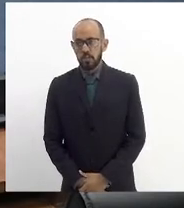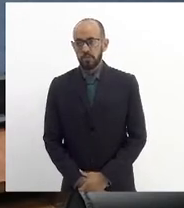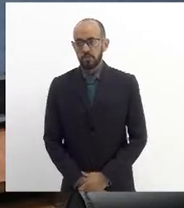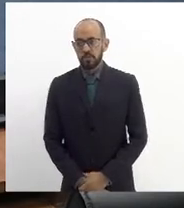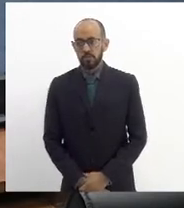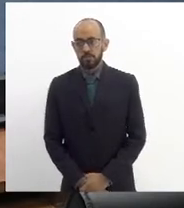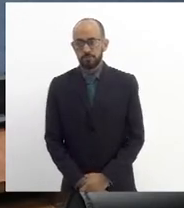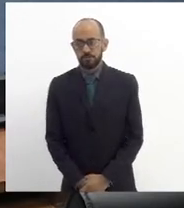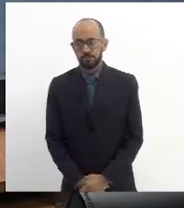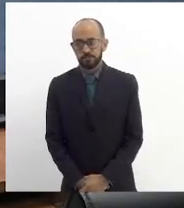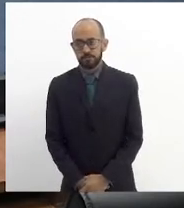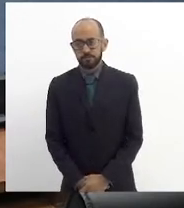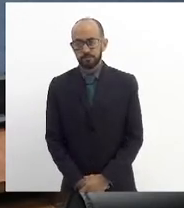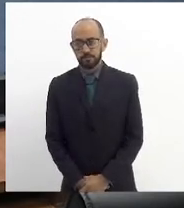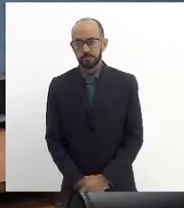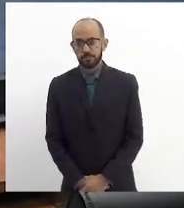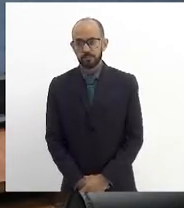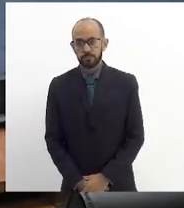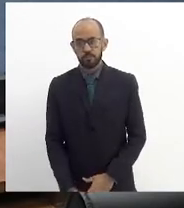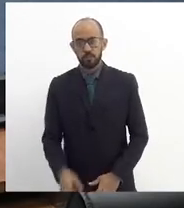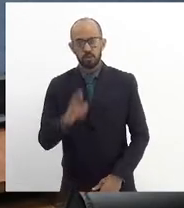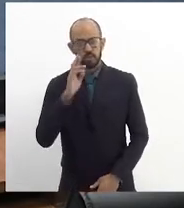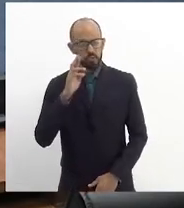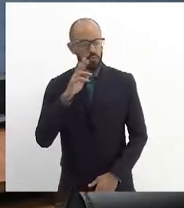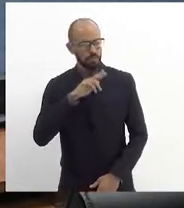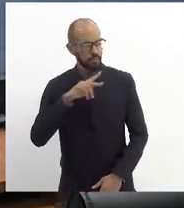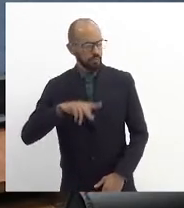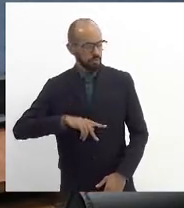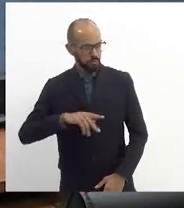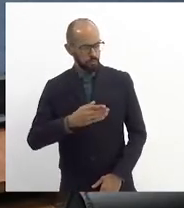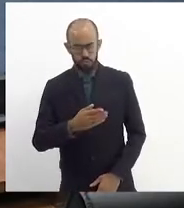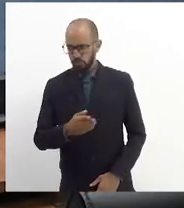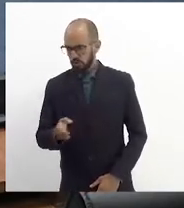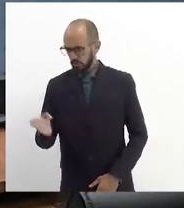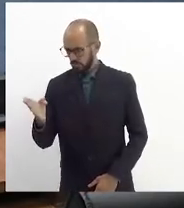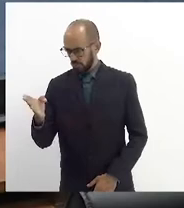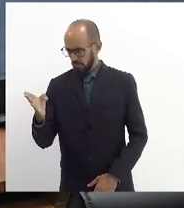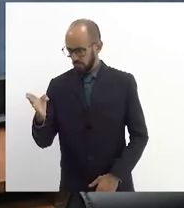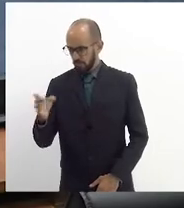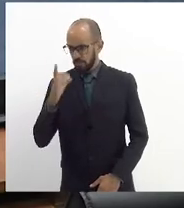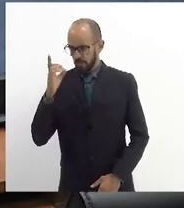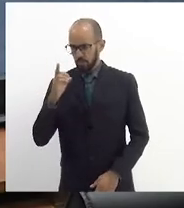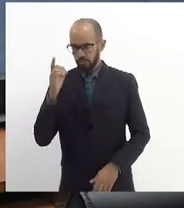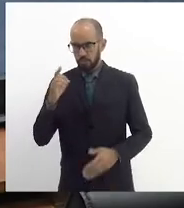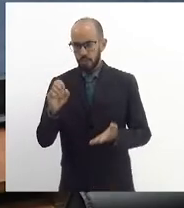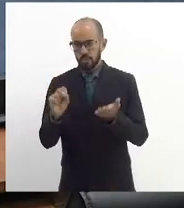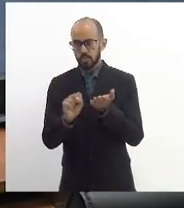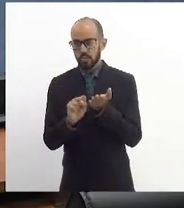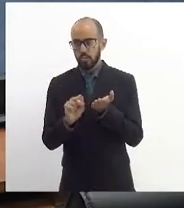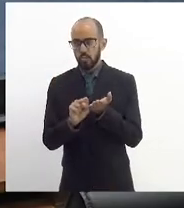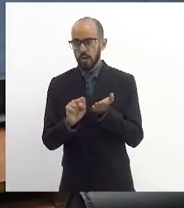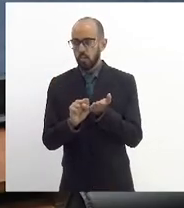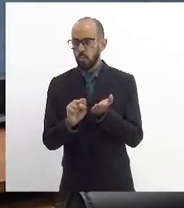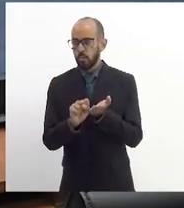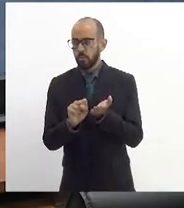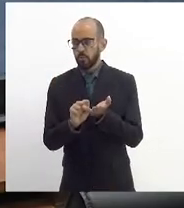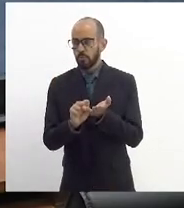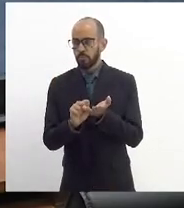oh alô Fábio só Presidente Deputado Samuel Malafaia